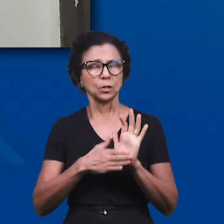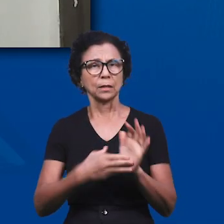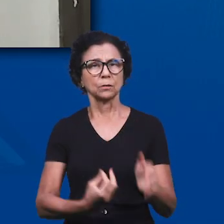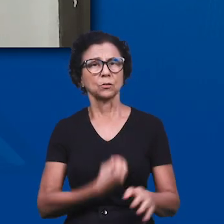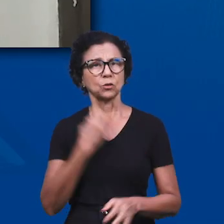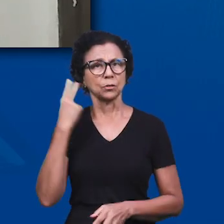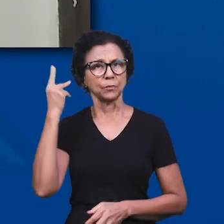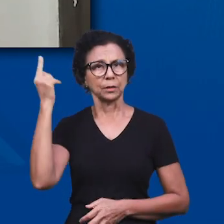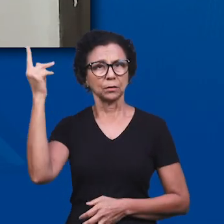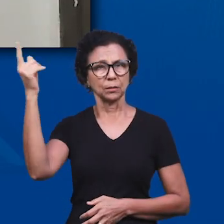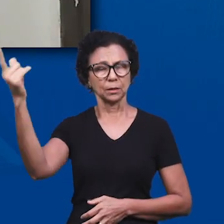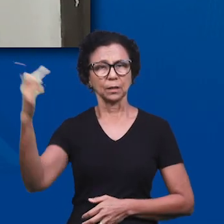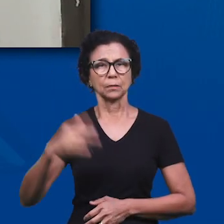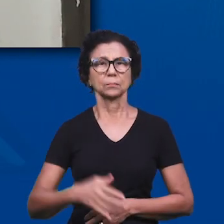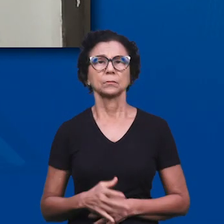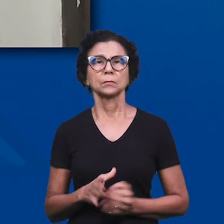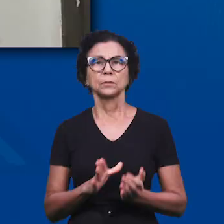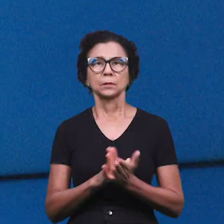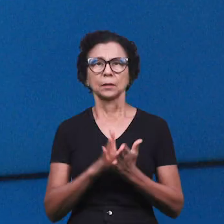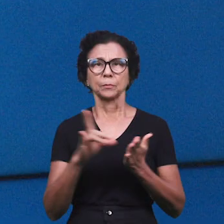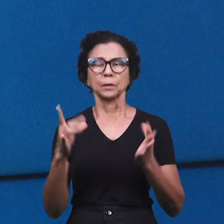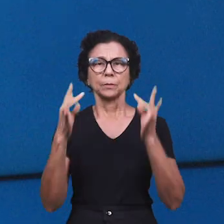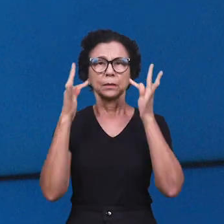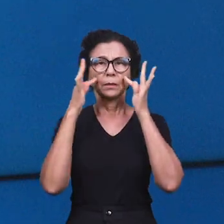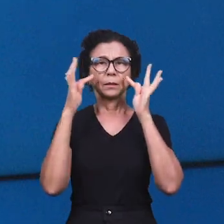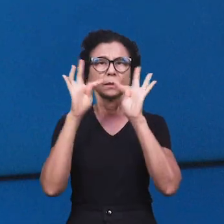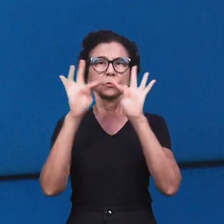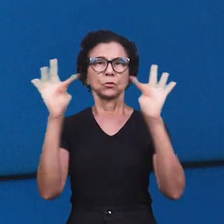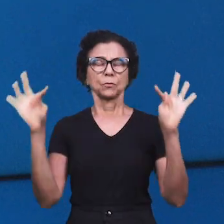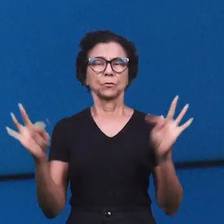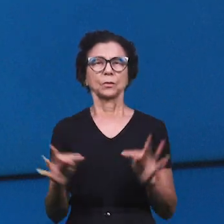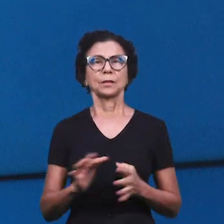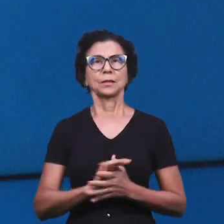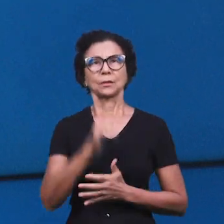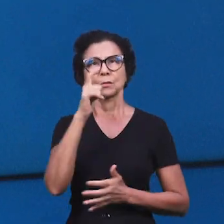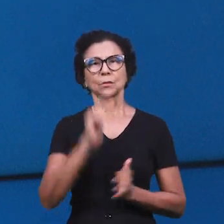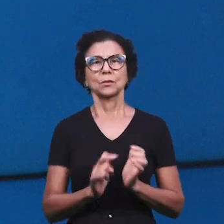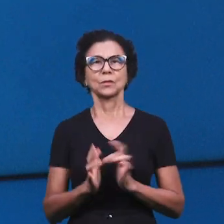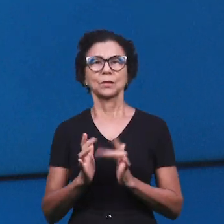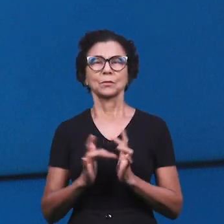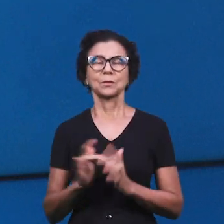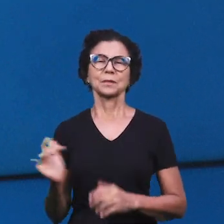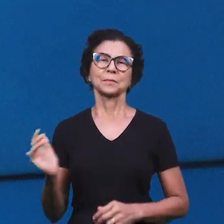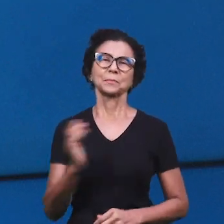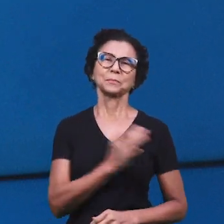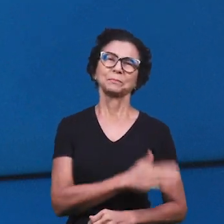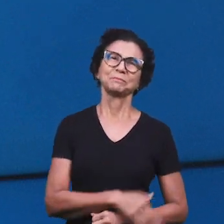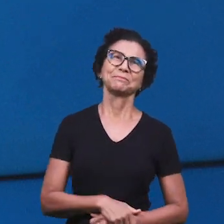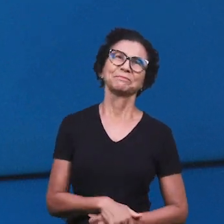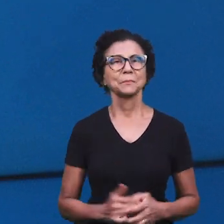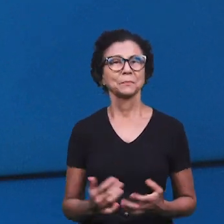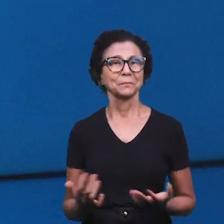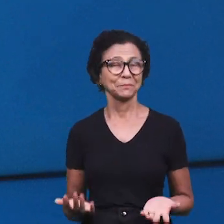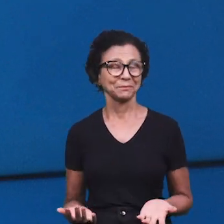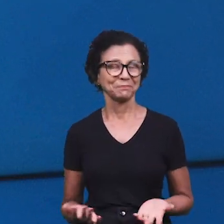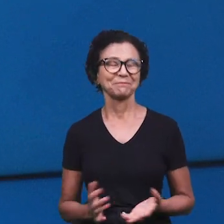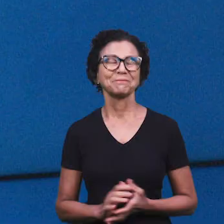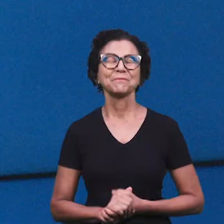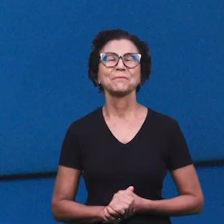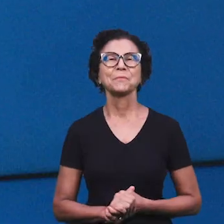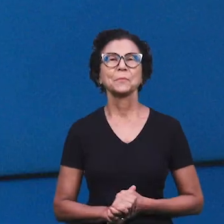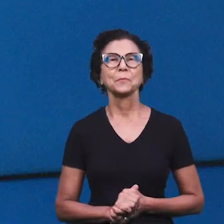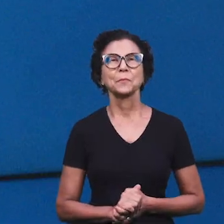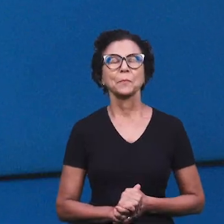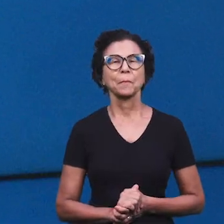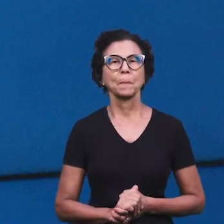mim A paz do Senhor Jesus. Muito bem, irmãos, deixa-se bem claro a expressão da nossa pergunta quando